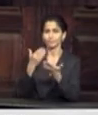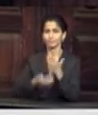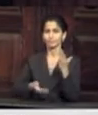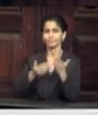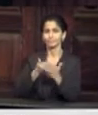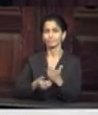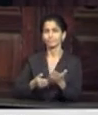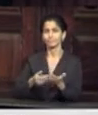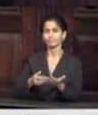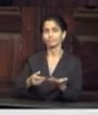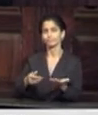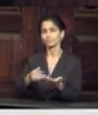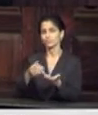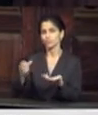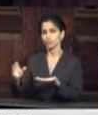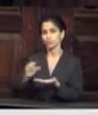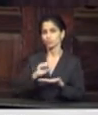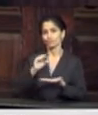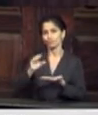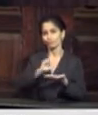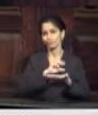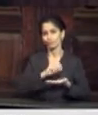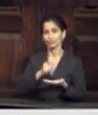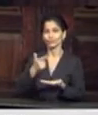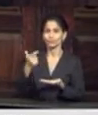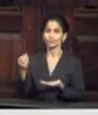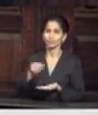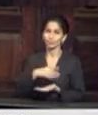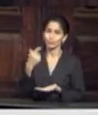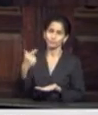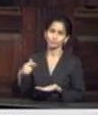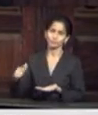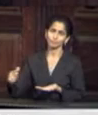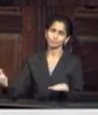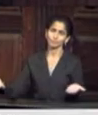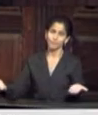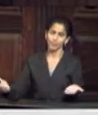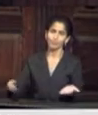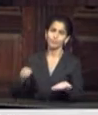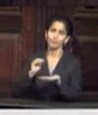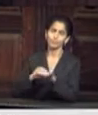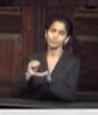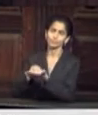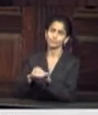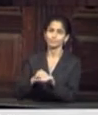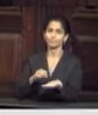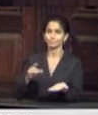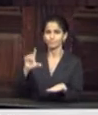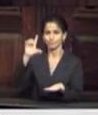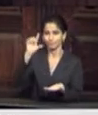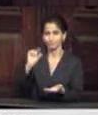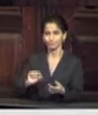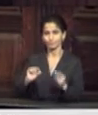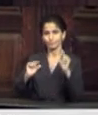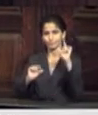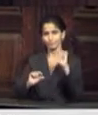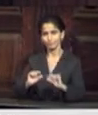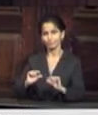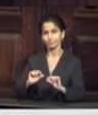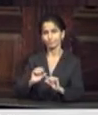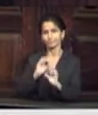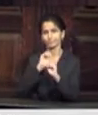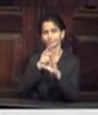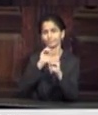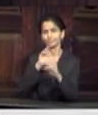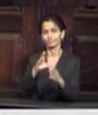perdas dos novos recursos que adviriam da Lei Federal de 2013, oriundos da economia do petróleo, a educação